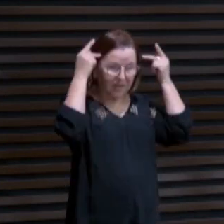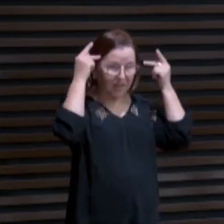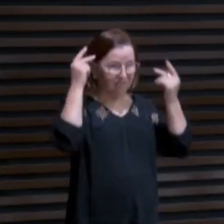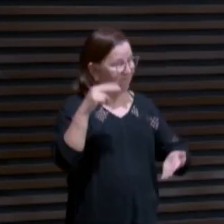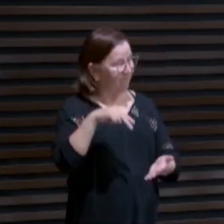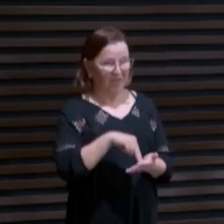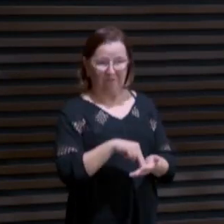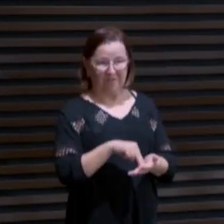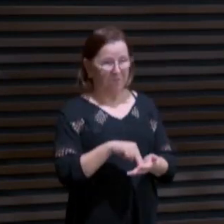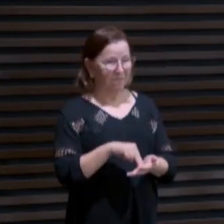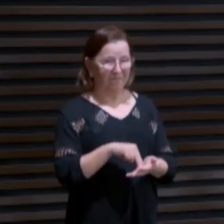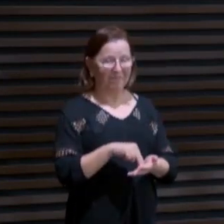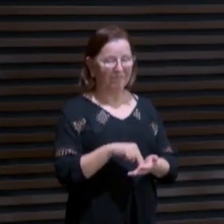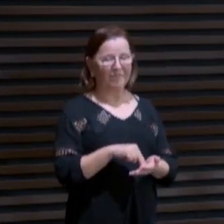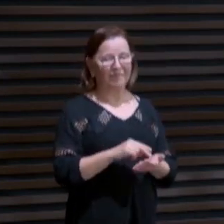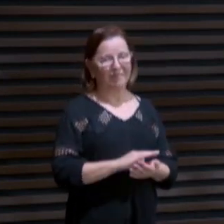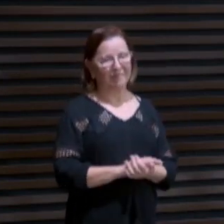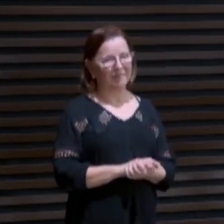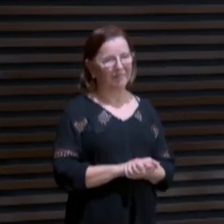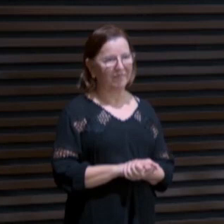Ele já lhe deu.